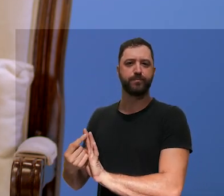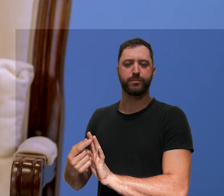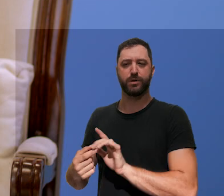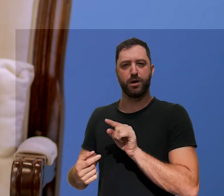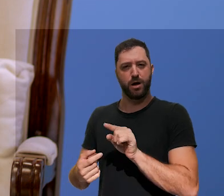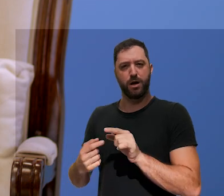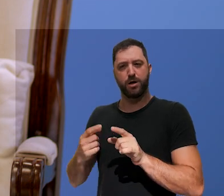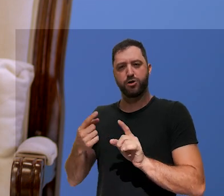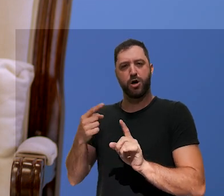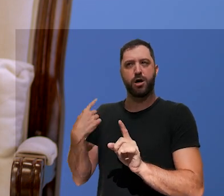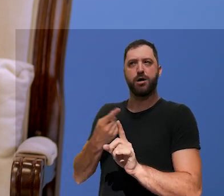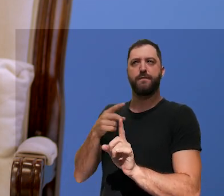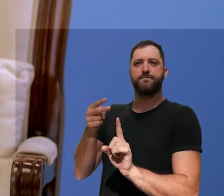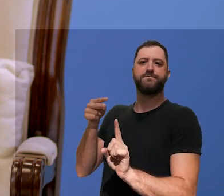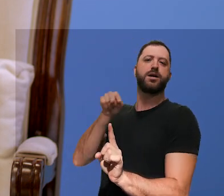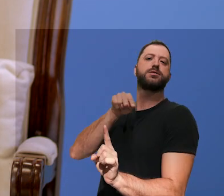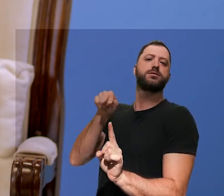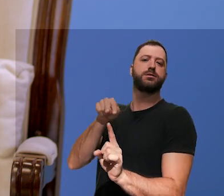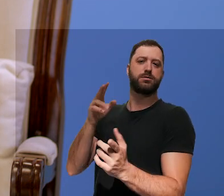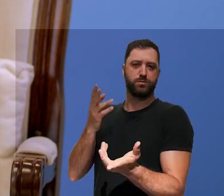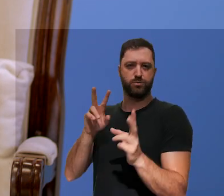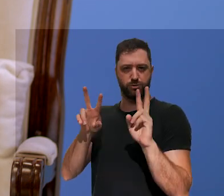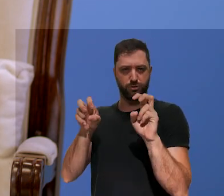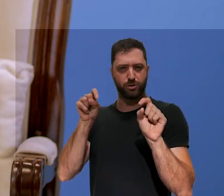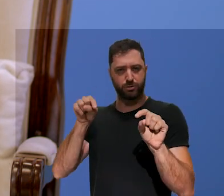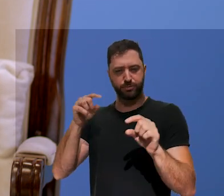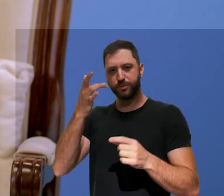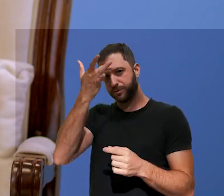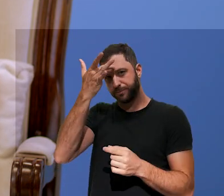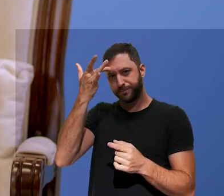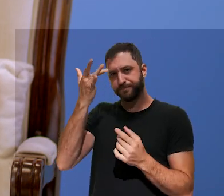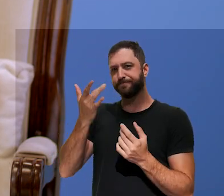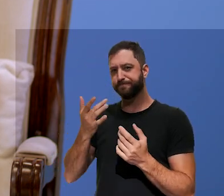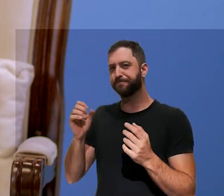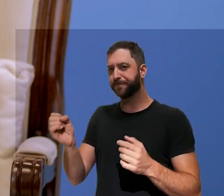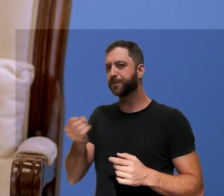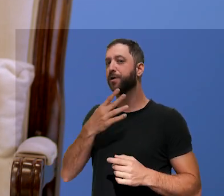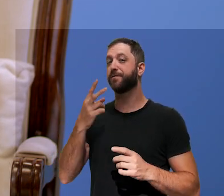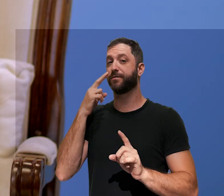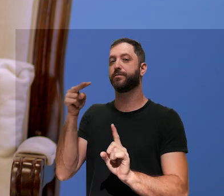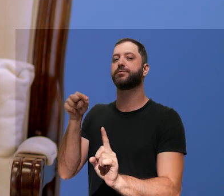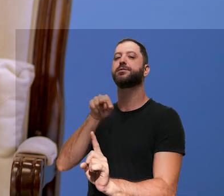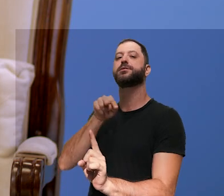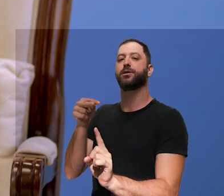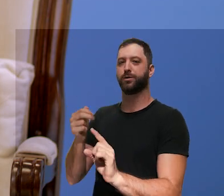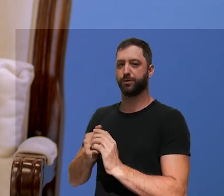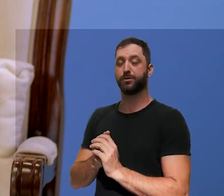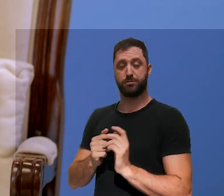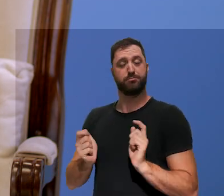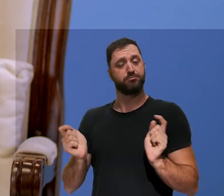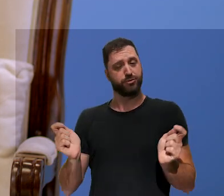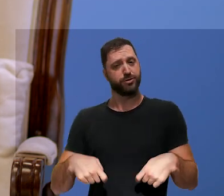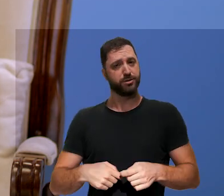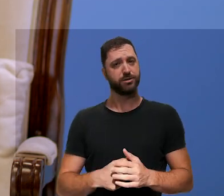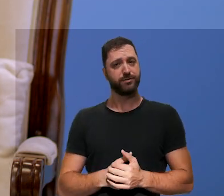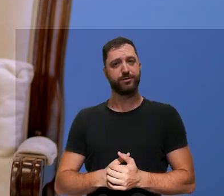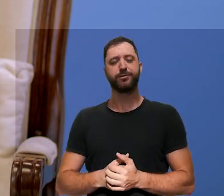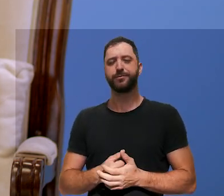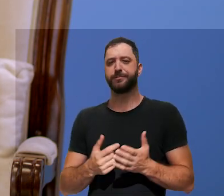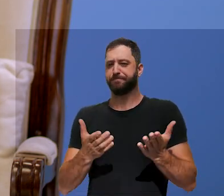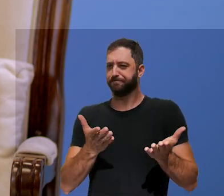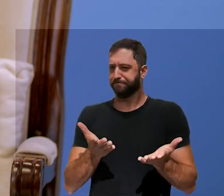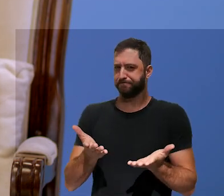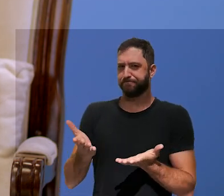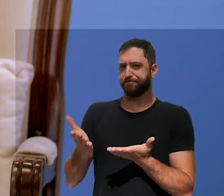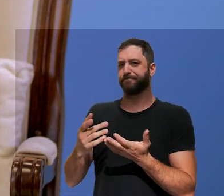que está mudando a forma como encaramos nossa saúde mental. Sim, isso é possível. E eu quero te convidar